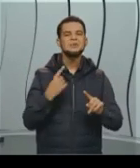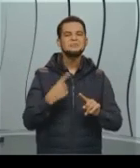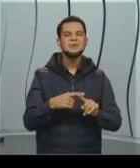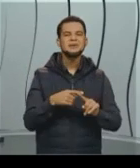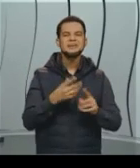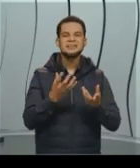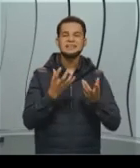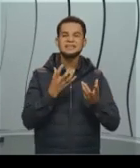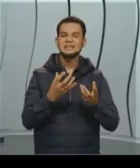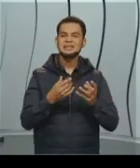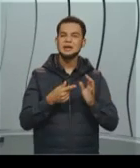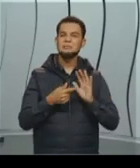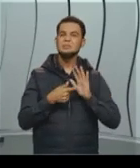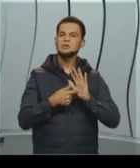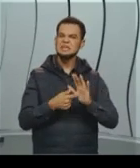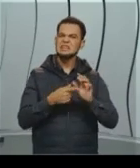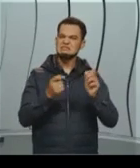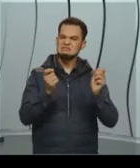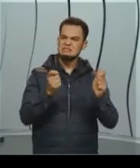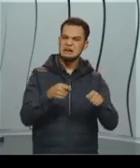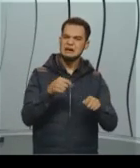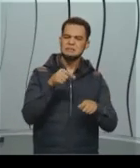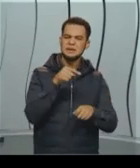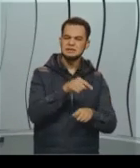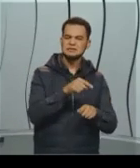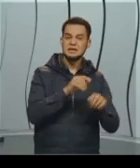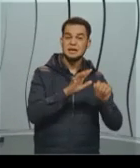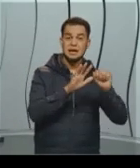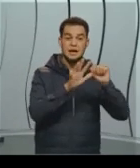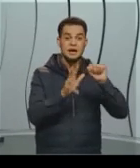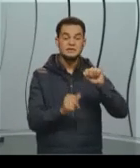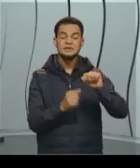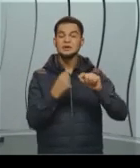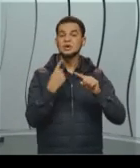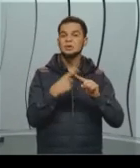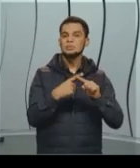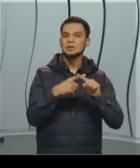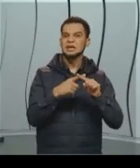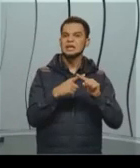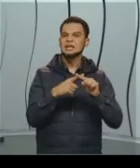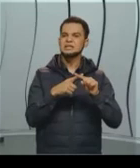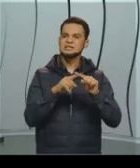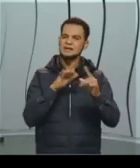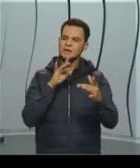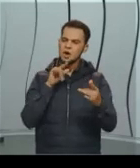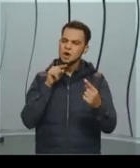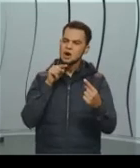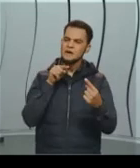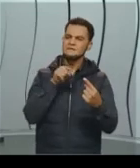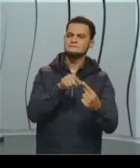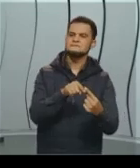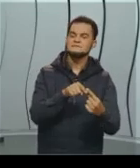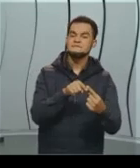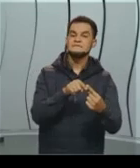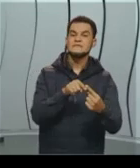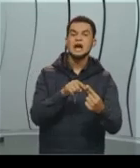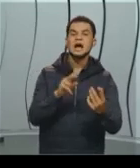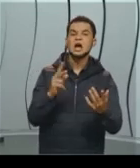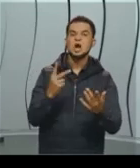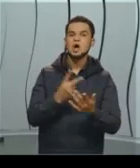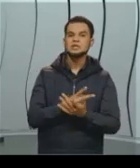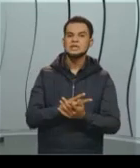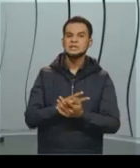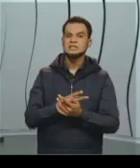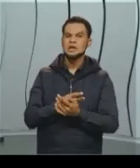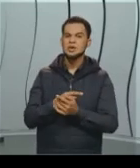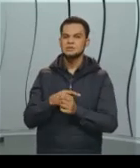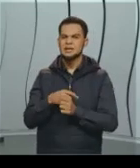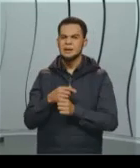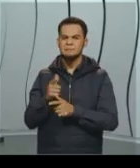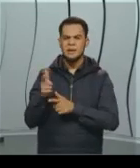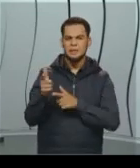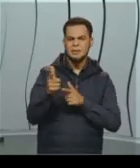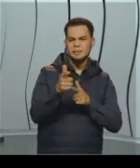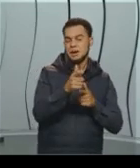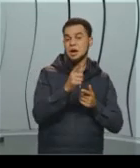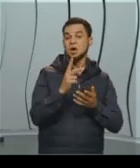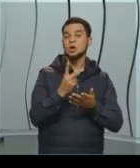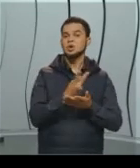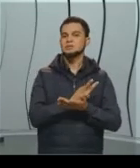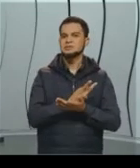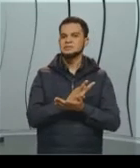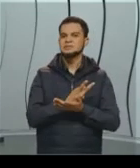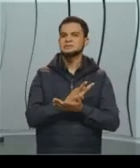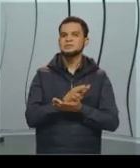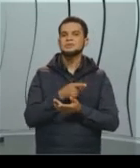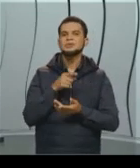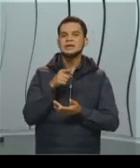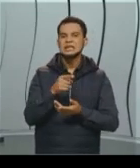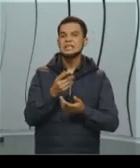Sul. Porque estavam associando esse atentado como algo geral no continente, essa dificuldade de compreender